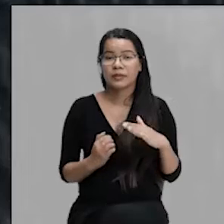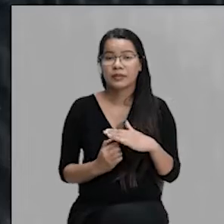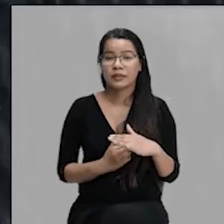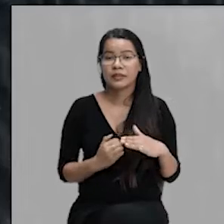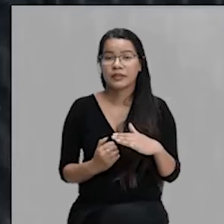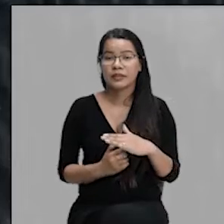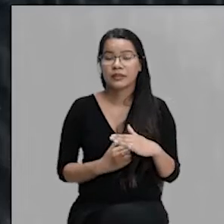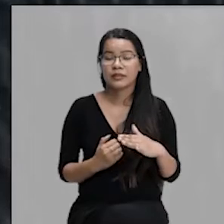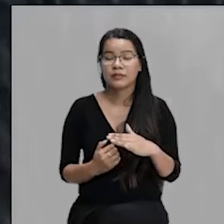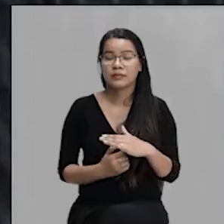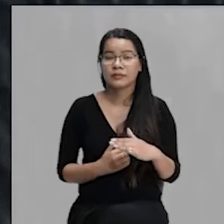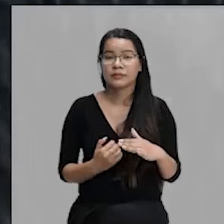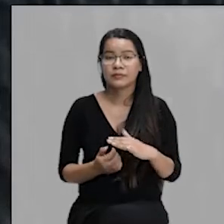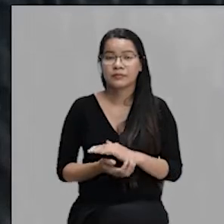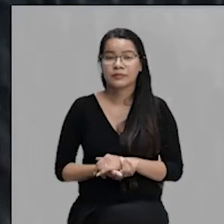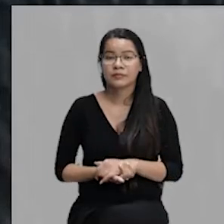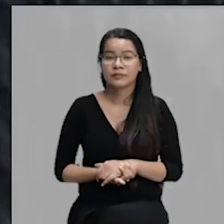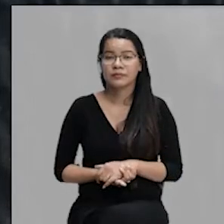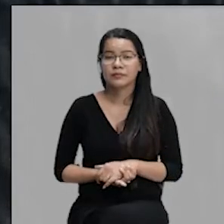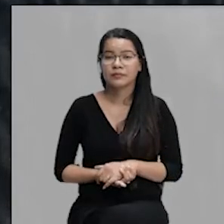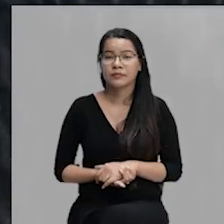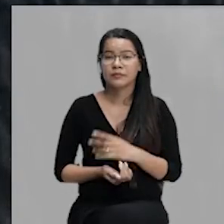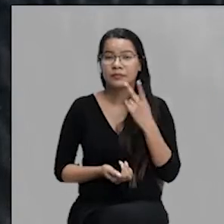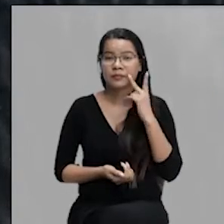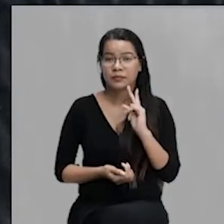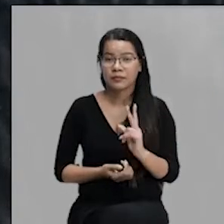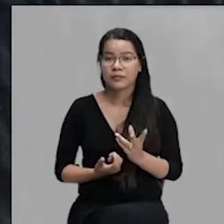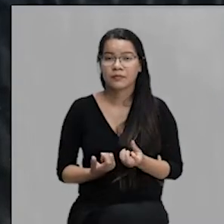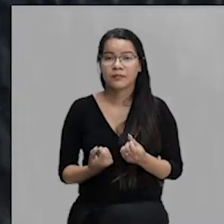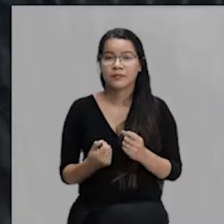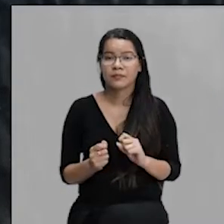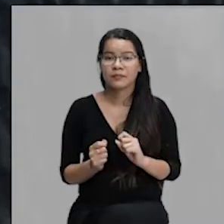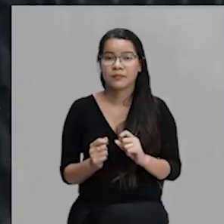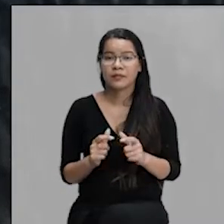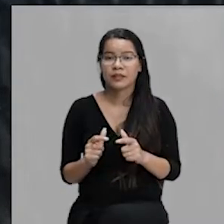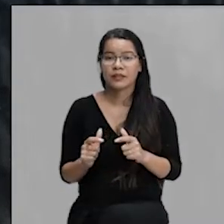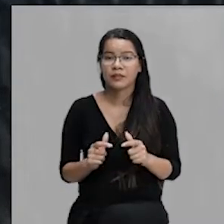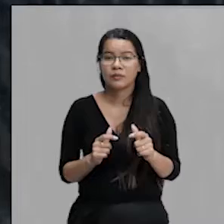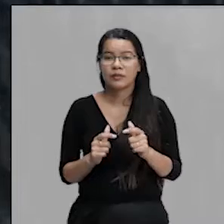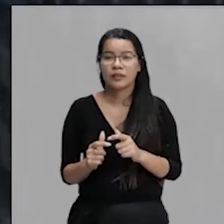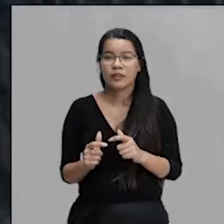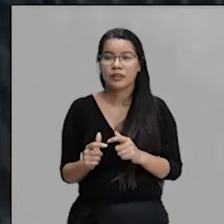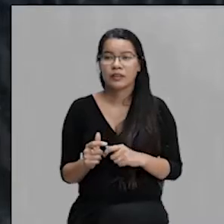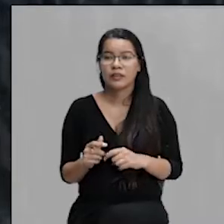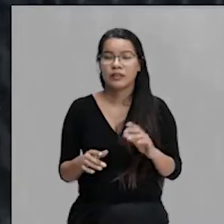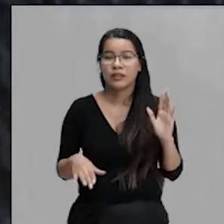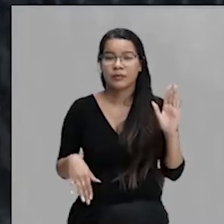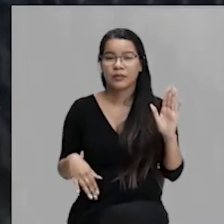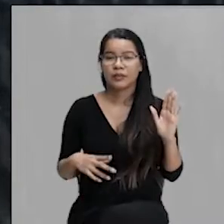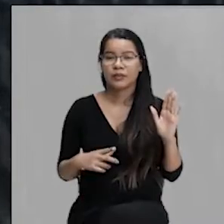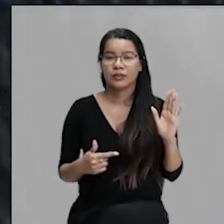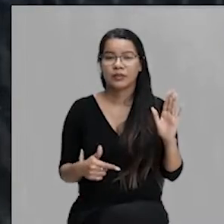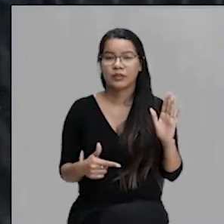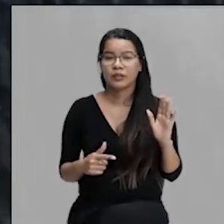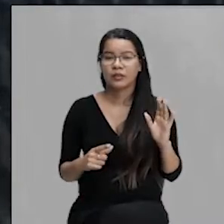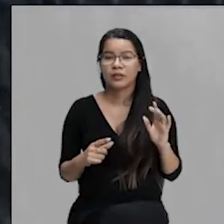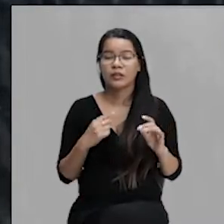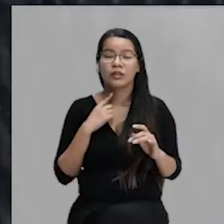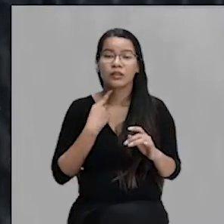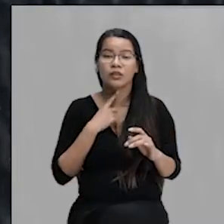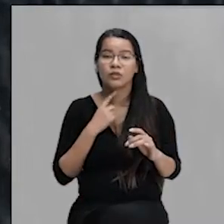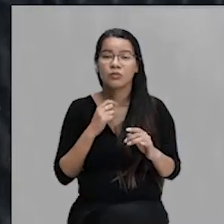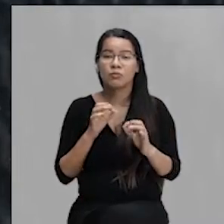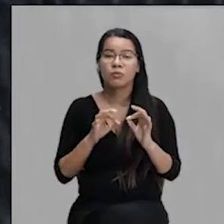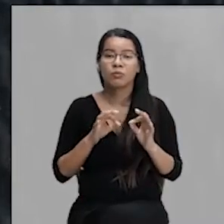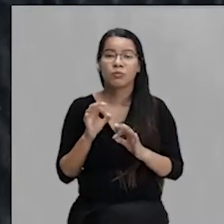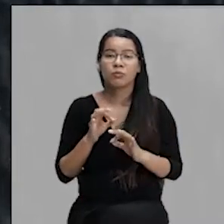uma espécie de privatização do espaço público para conservar aquele espaço ali, que é o espaço da praia, sem lixo, organizado,